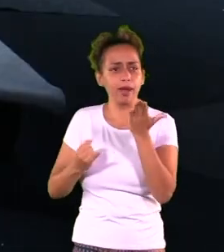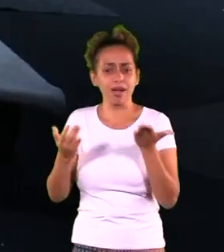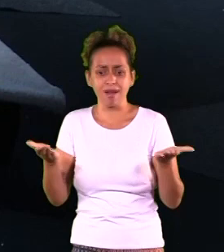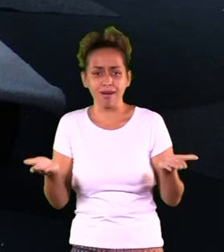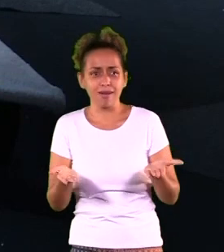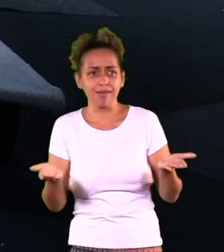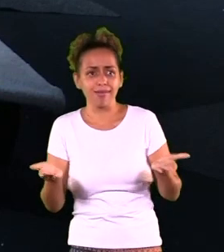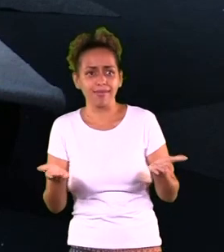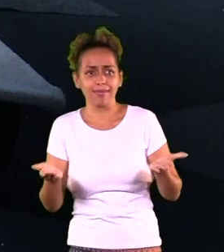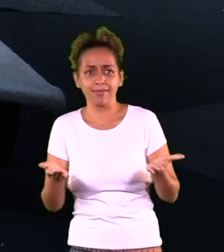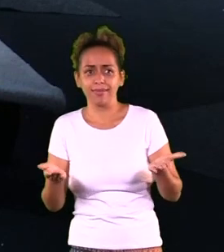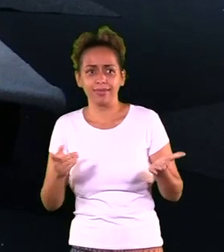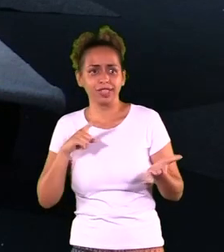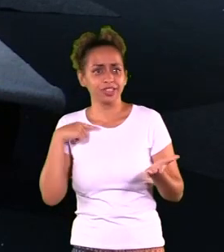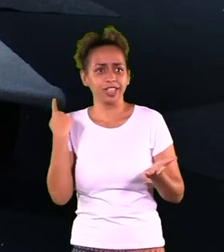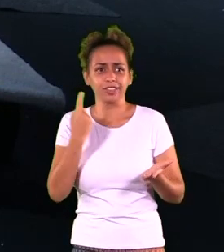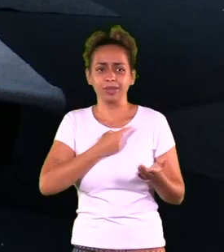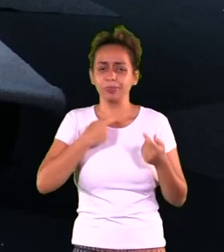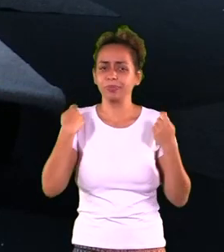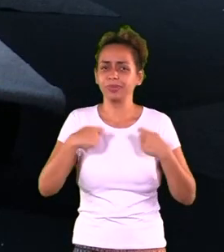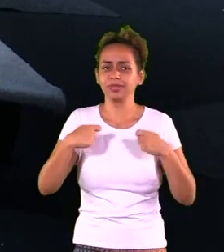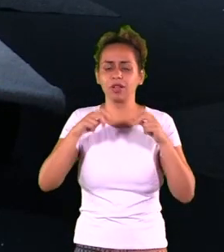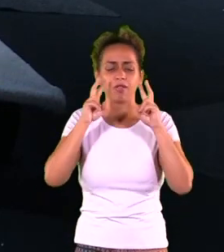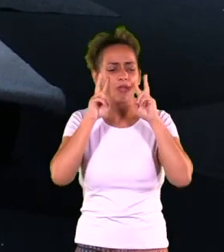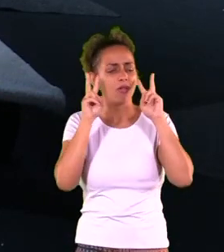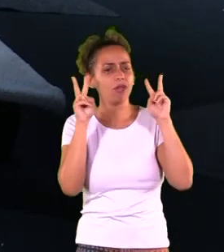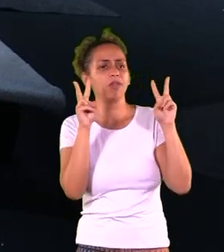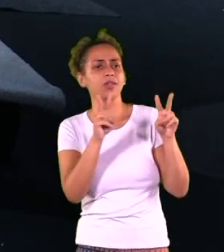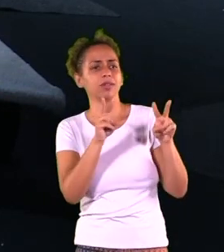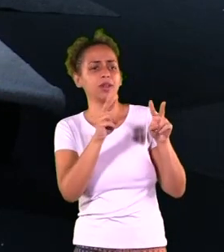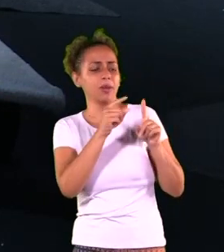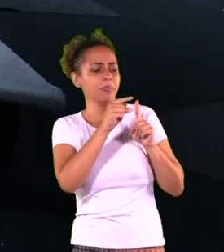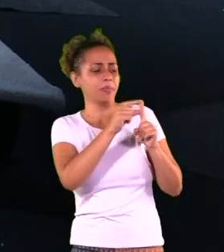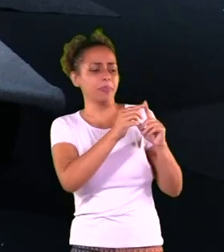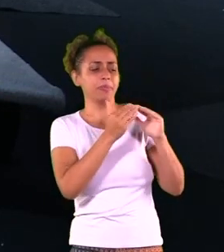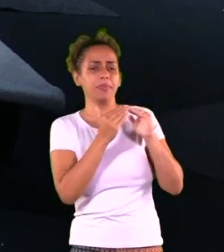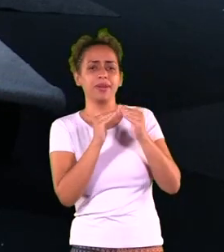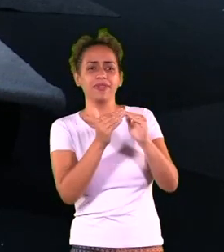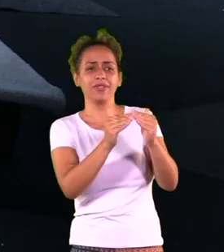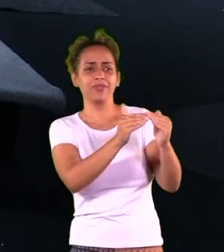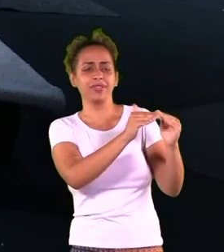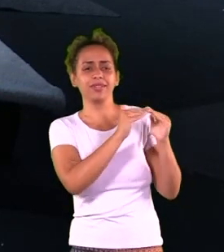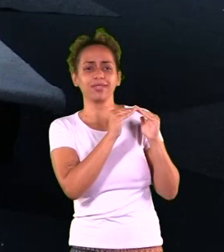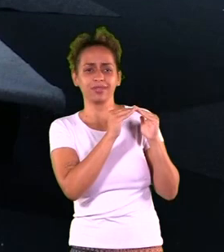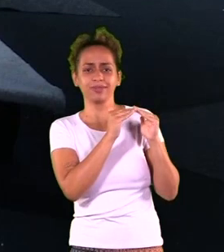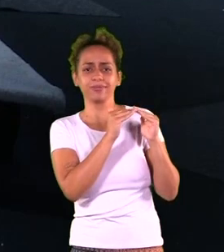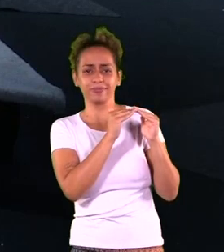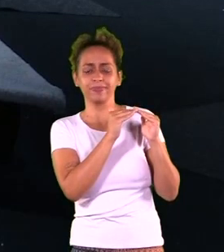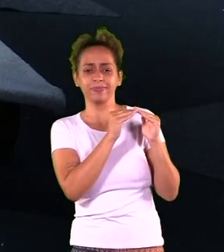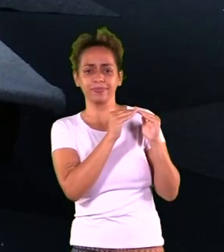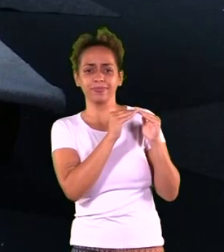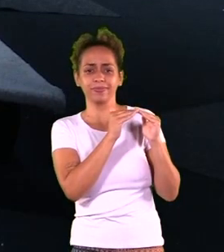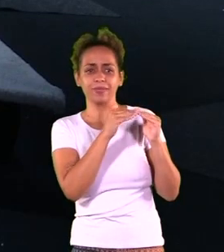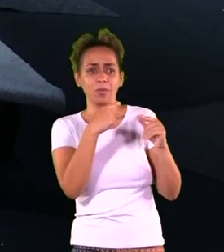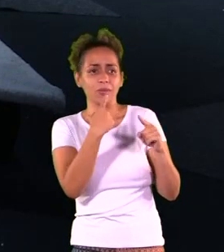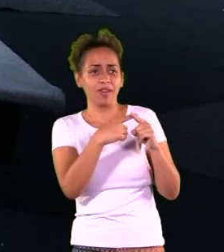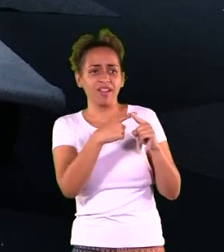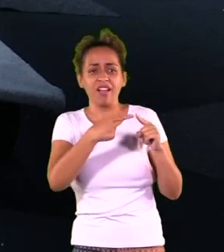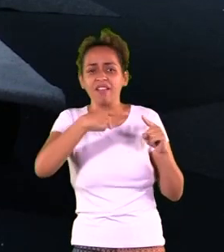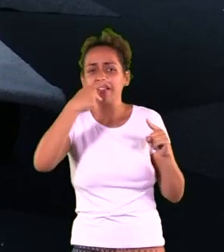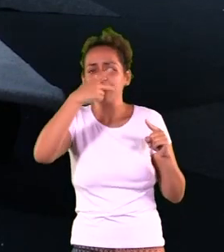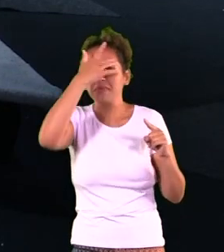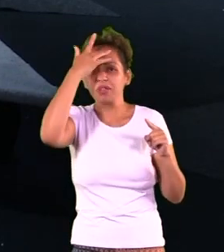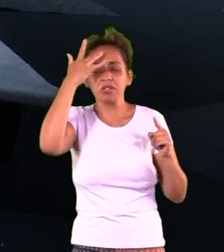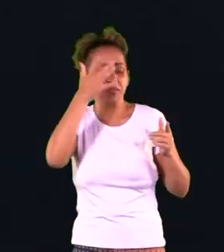para as periferias e favelas periferias e favelas as classes chamadas CD